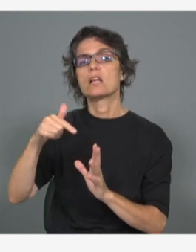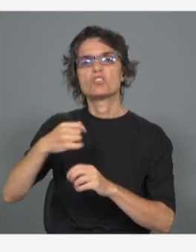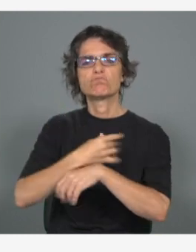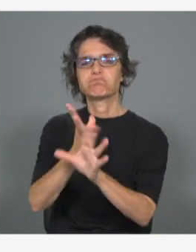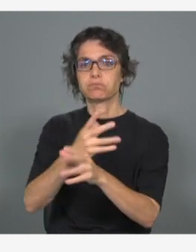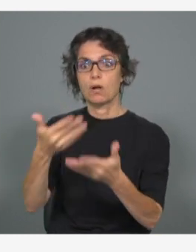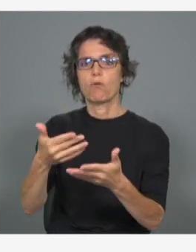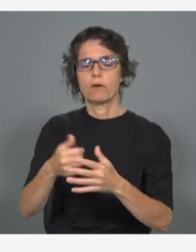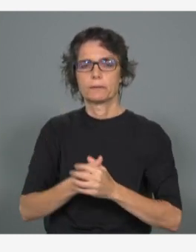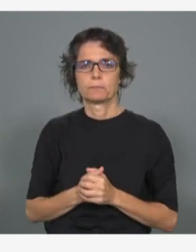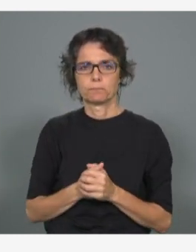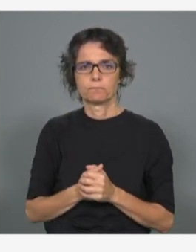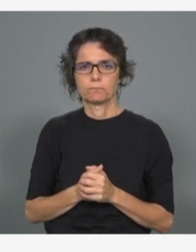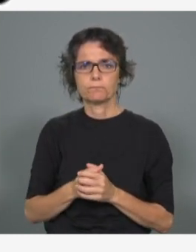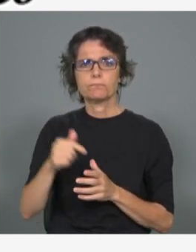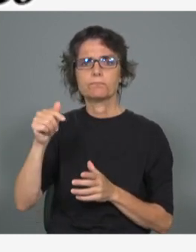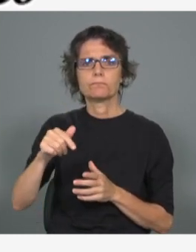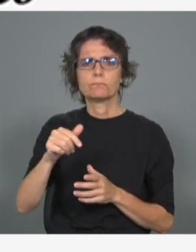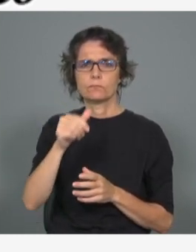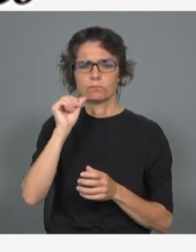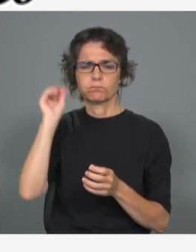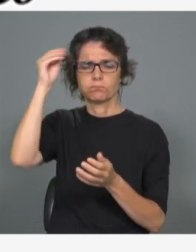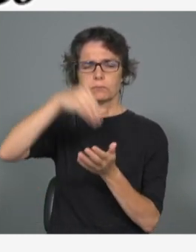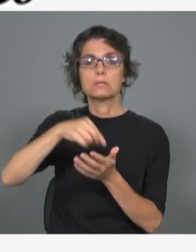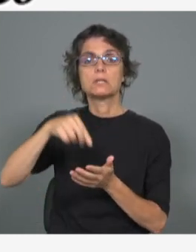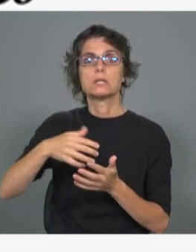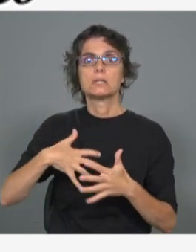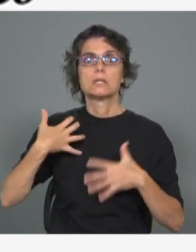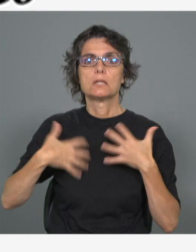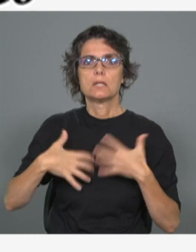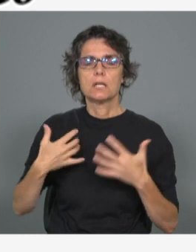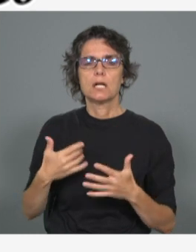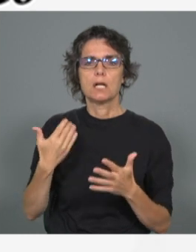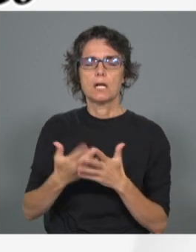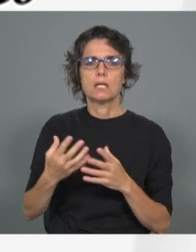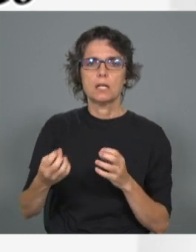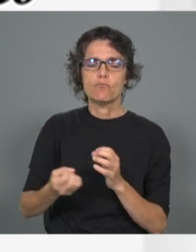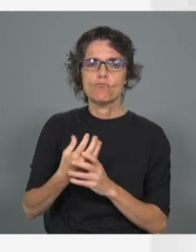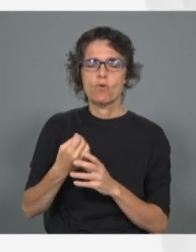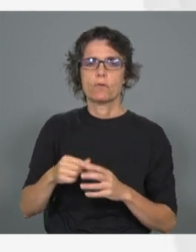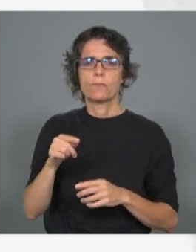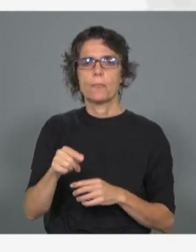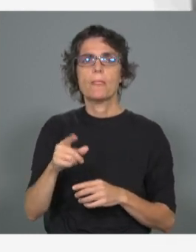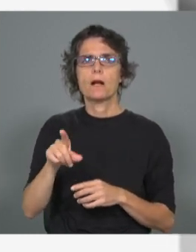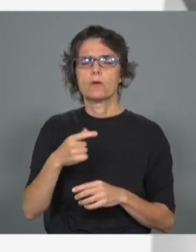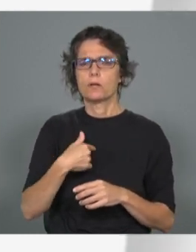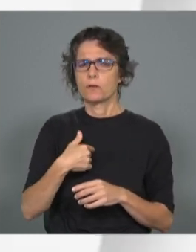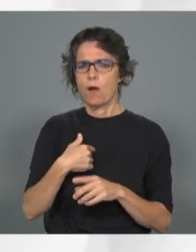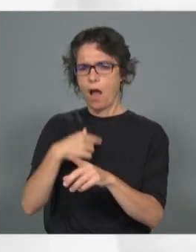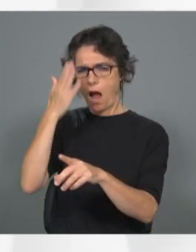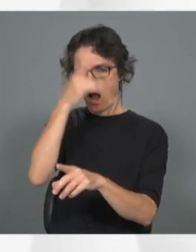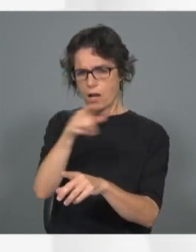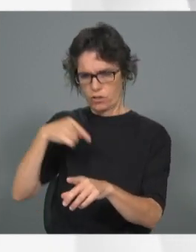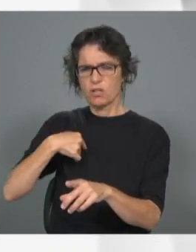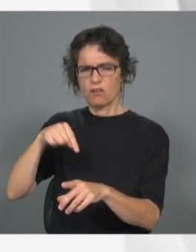acenda? Tenho de receber um batismo e estou ansioso até que ele se realize. Pensais que eu vim